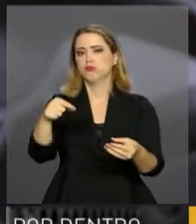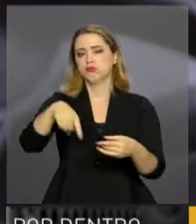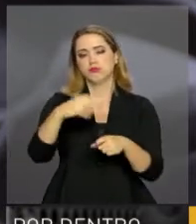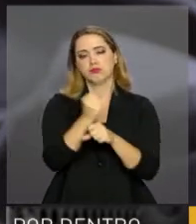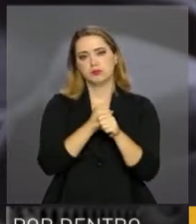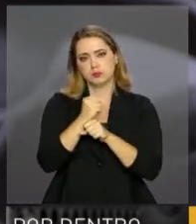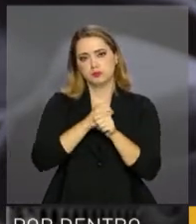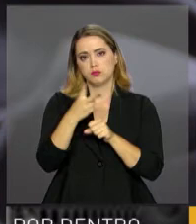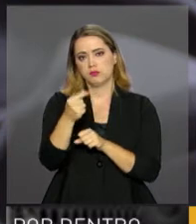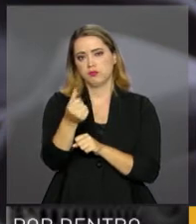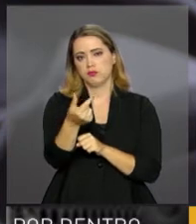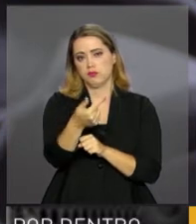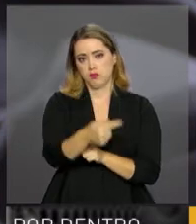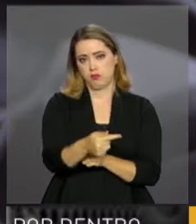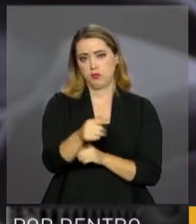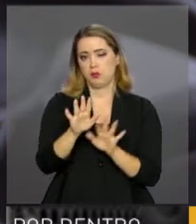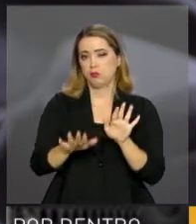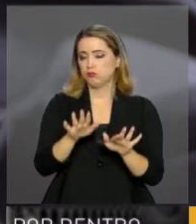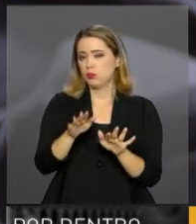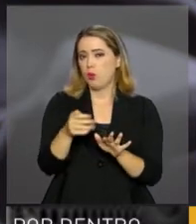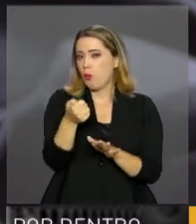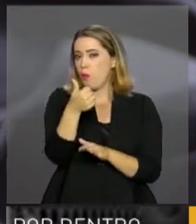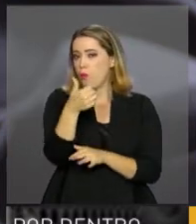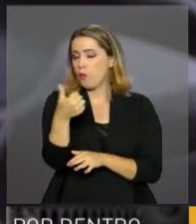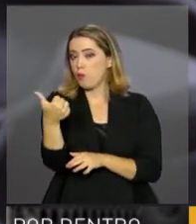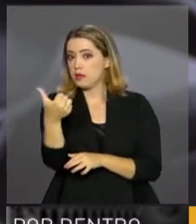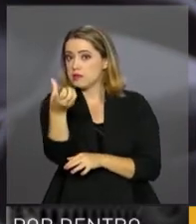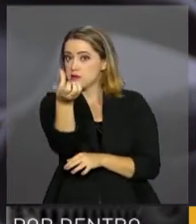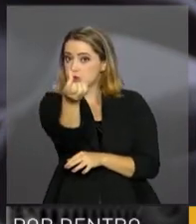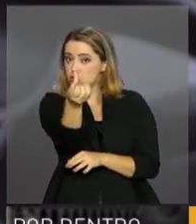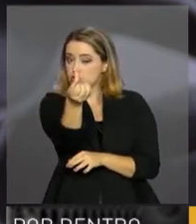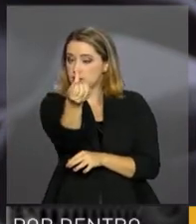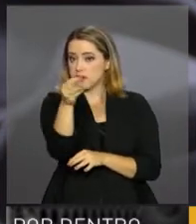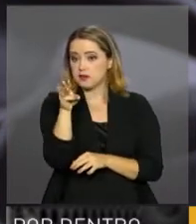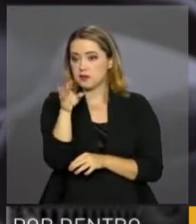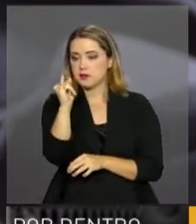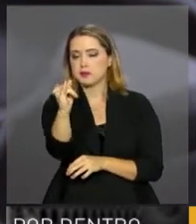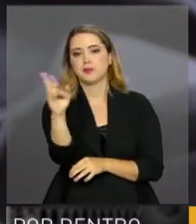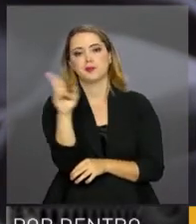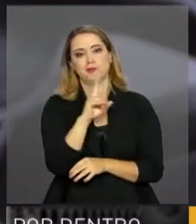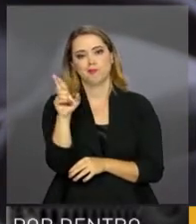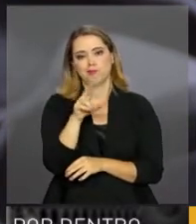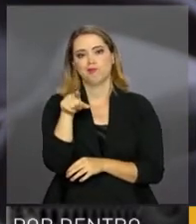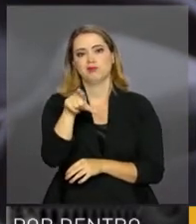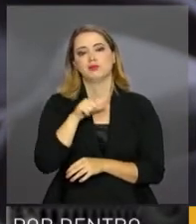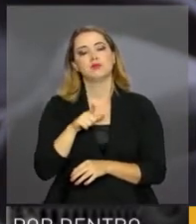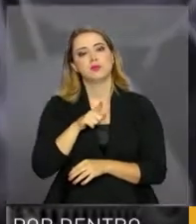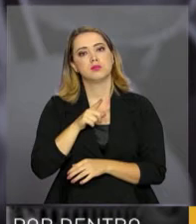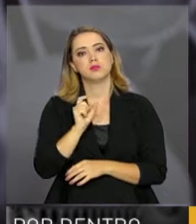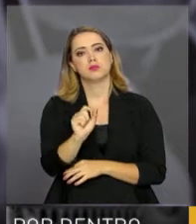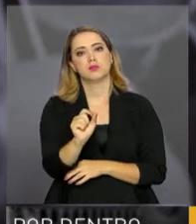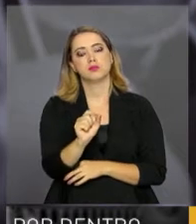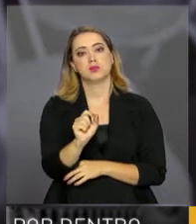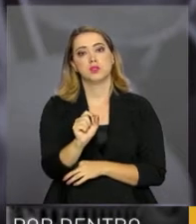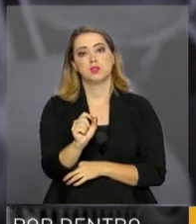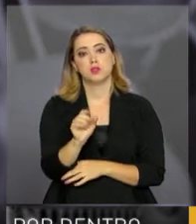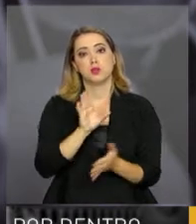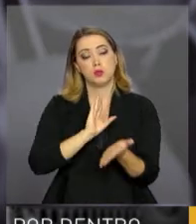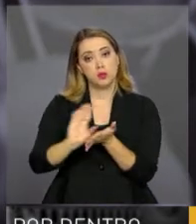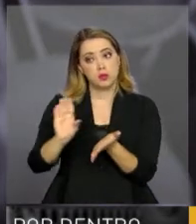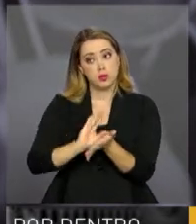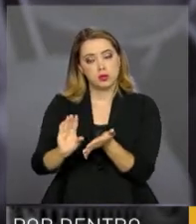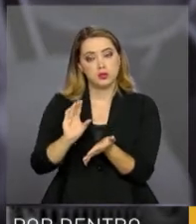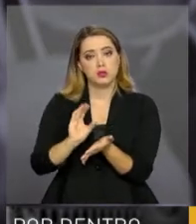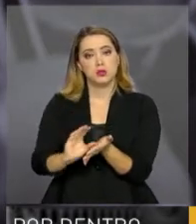ano de 2017 aproximadamente 16 bilhões e 100 milhões de reais, ele terá reservado para